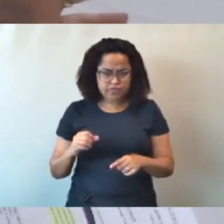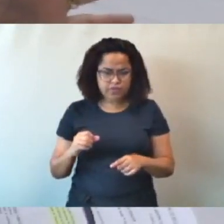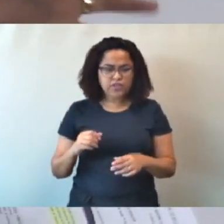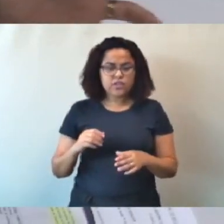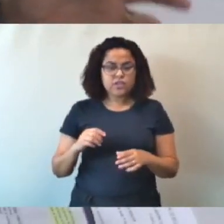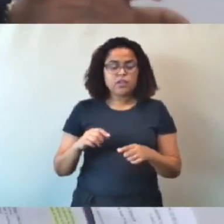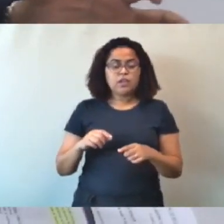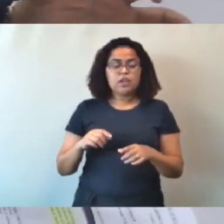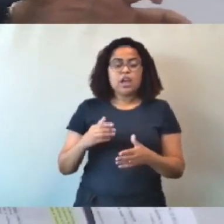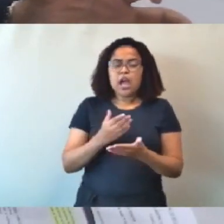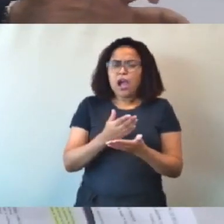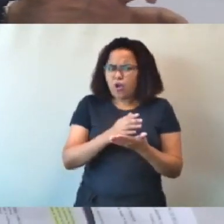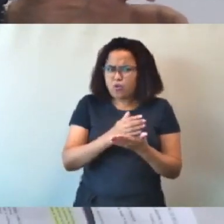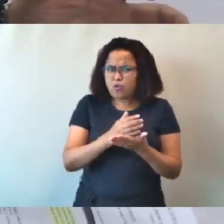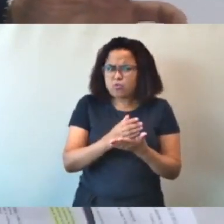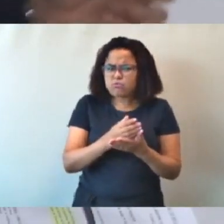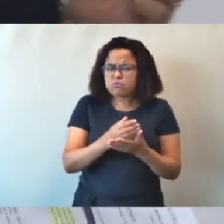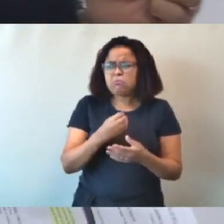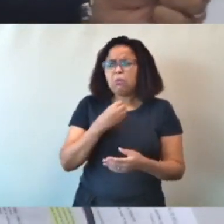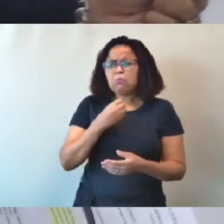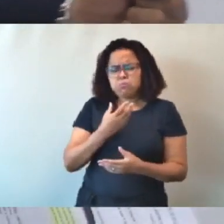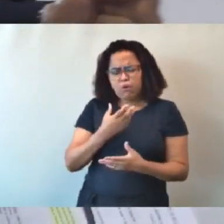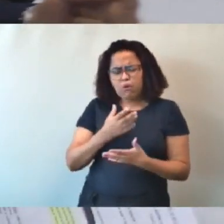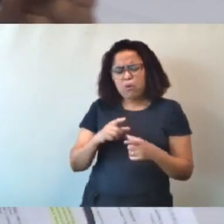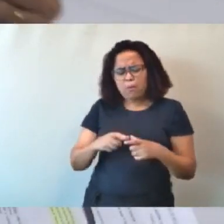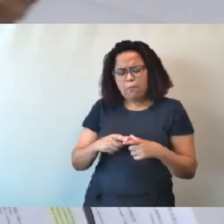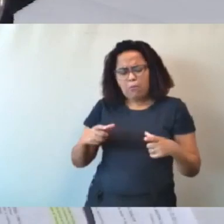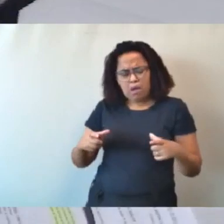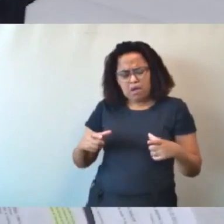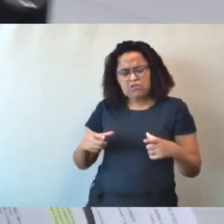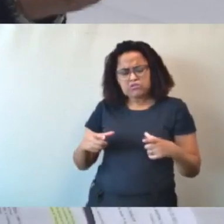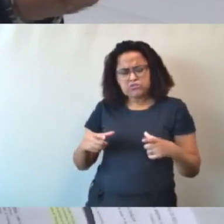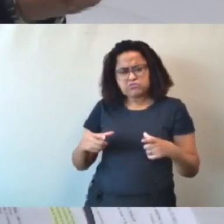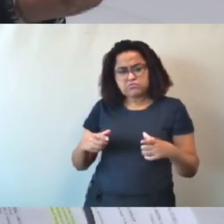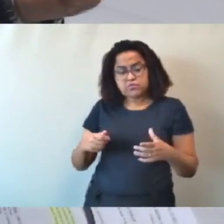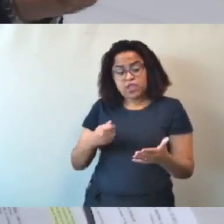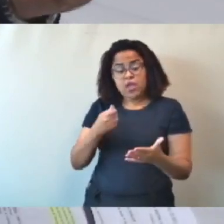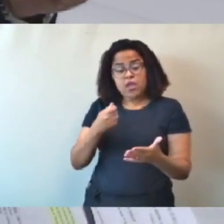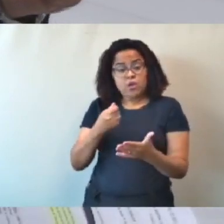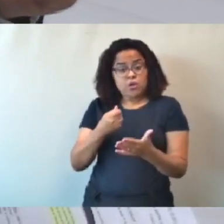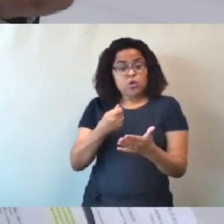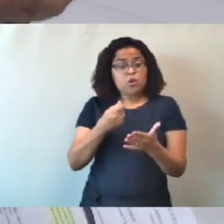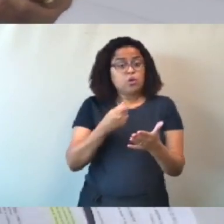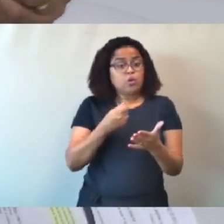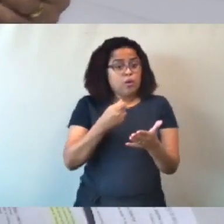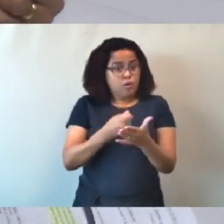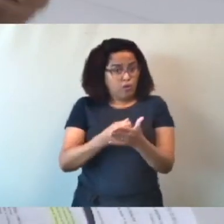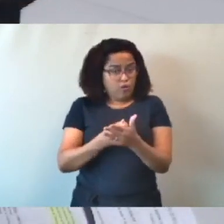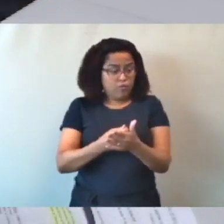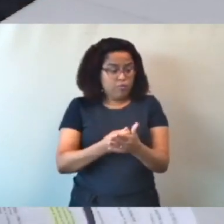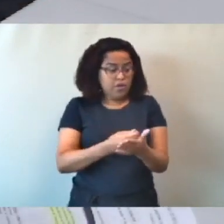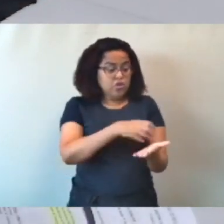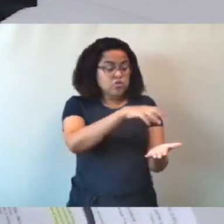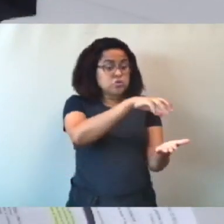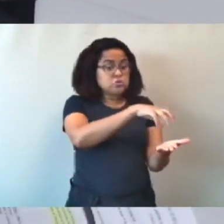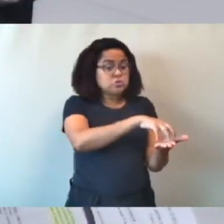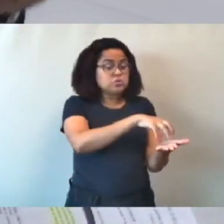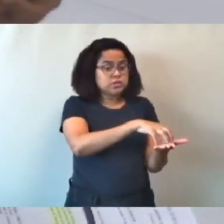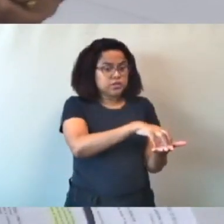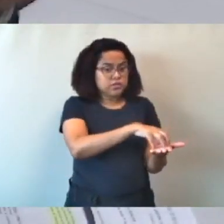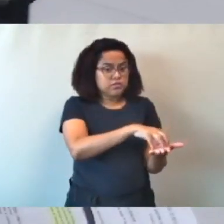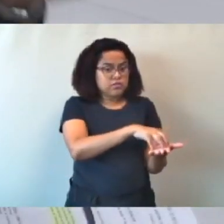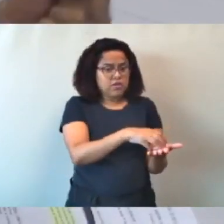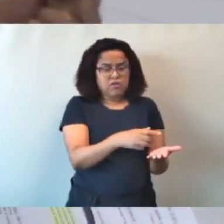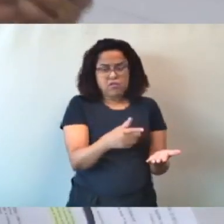mas uma boa parte, compra na região central, não tem residência,